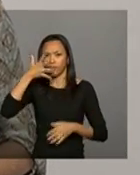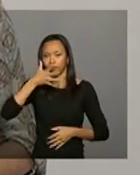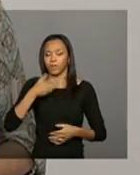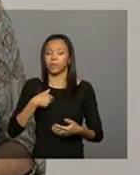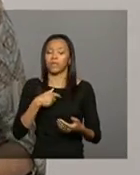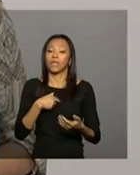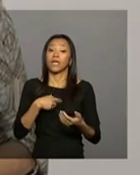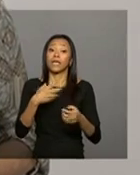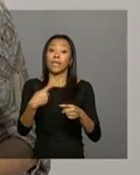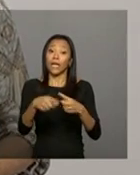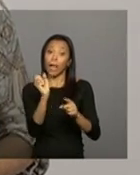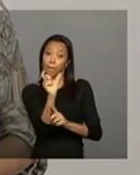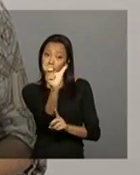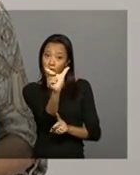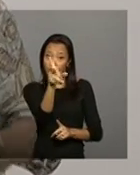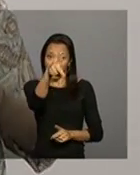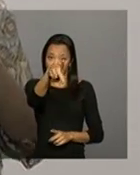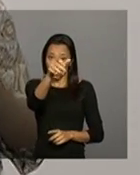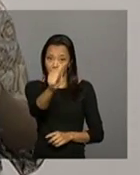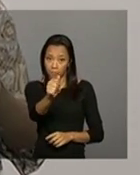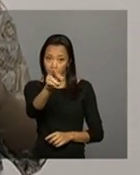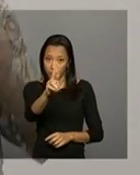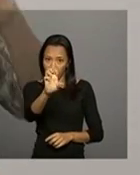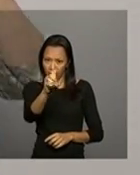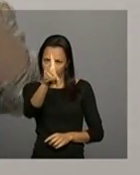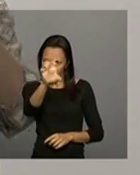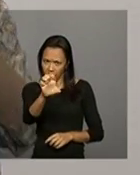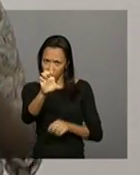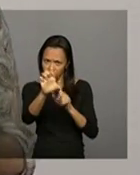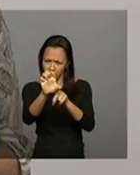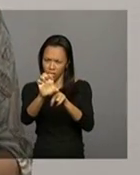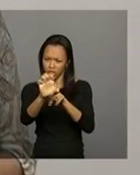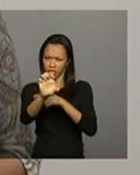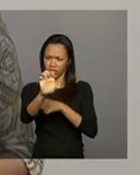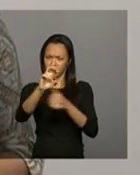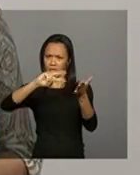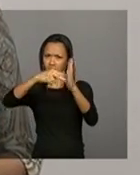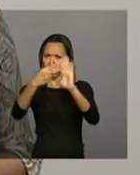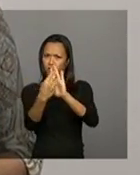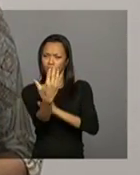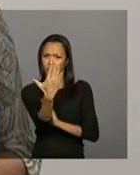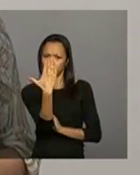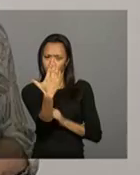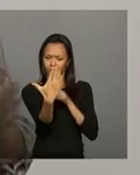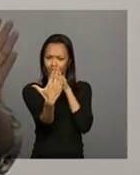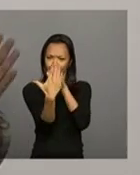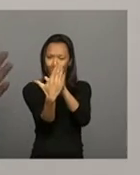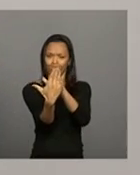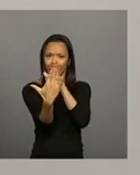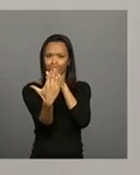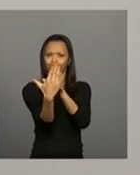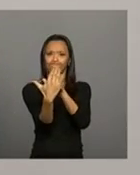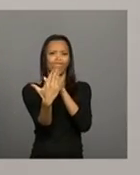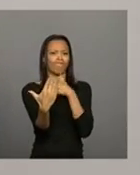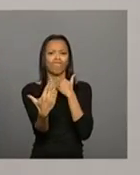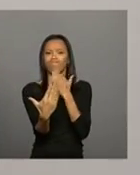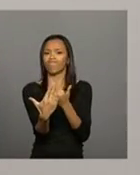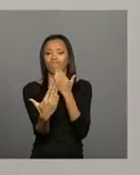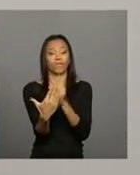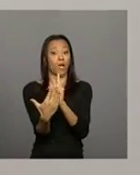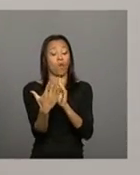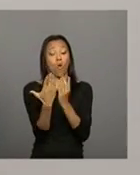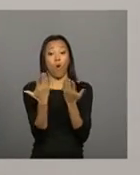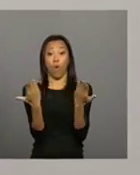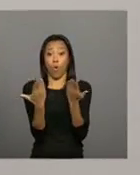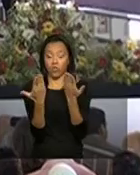palavra parede não seja símbolo de obstáculos à liberdade. Hoje, nós estamos